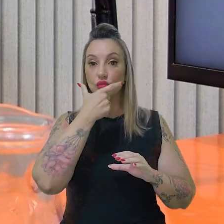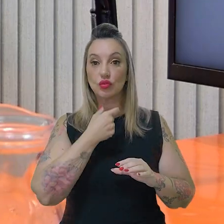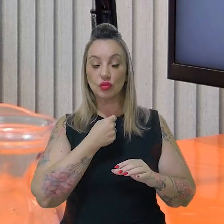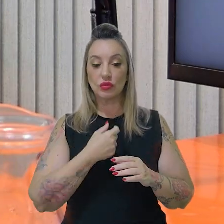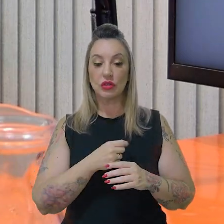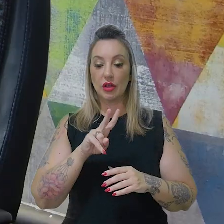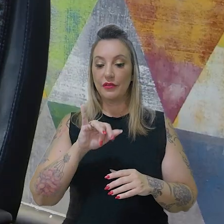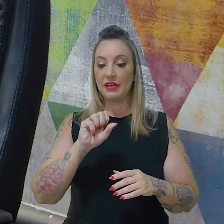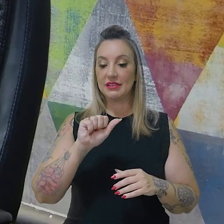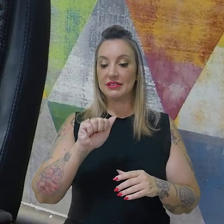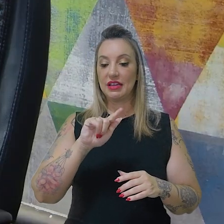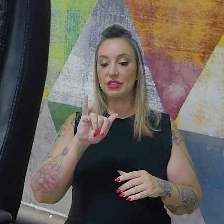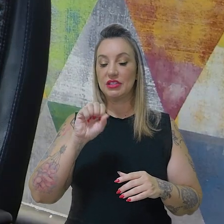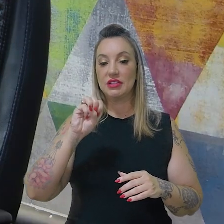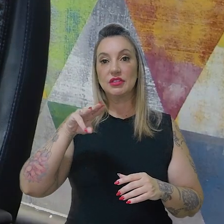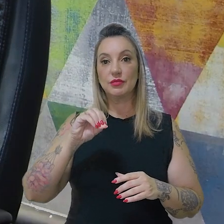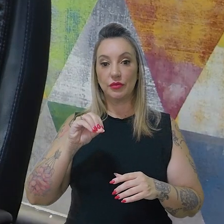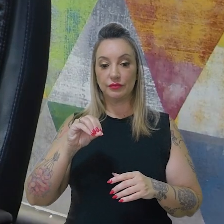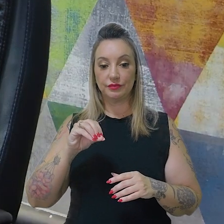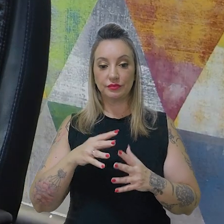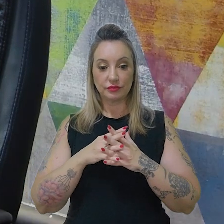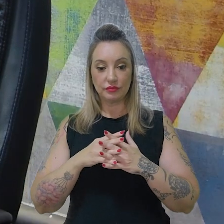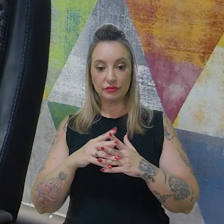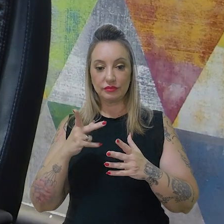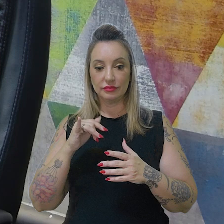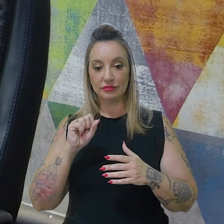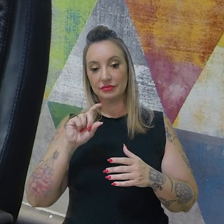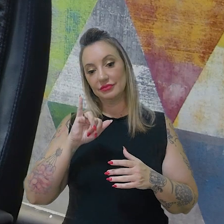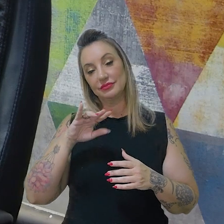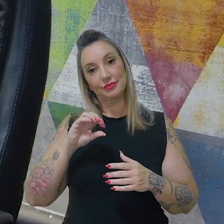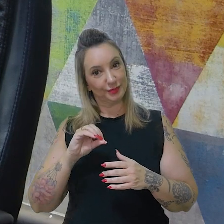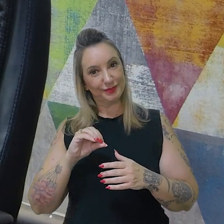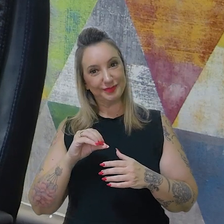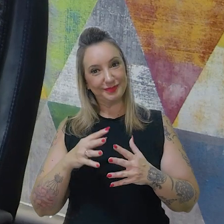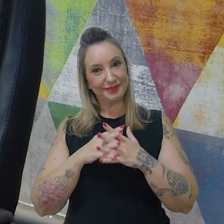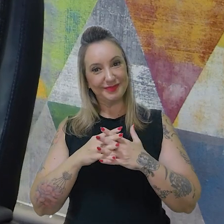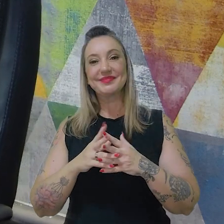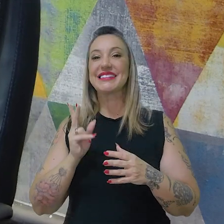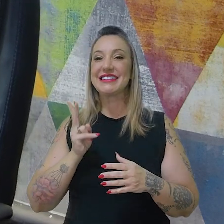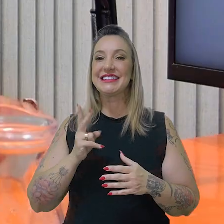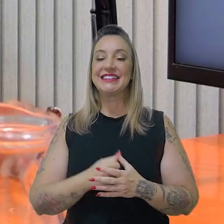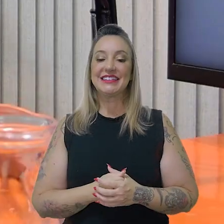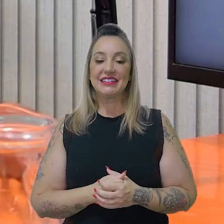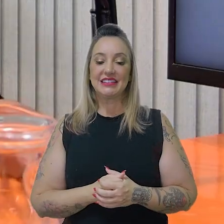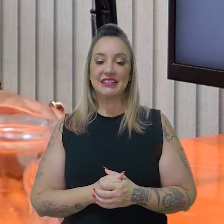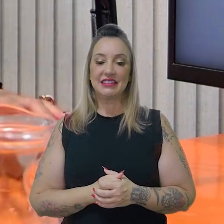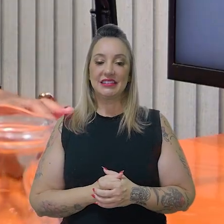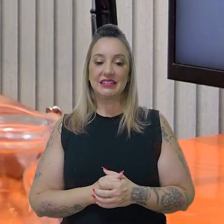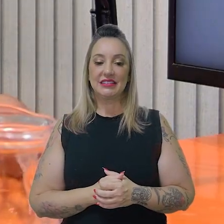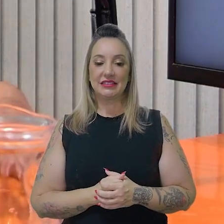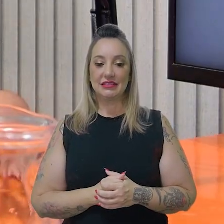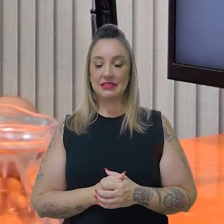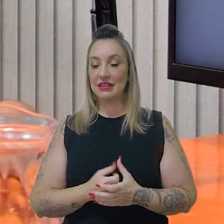intenção visagismo que eu confundo o Paisagismo com visagismo sempre é do um